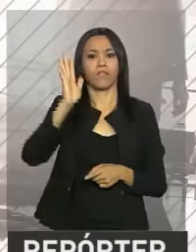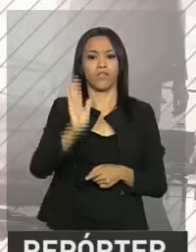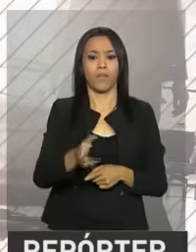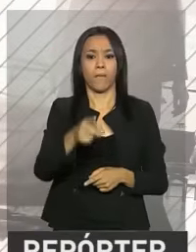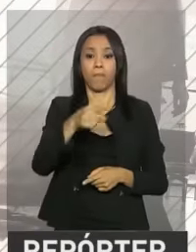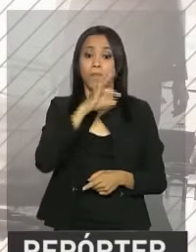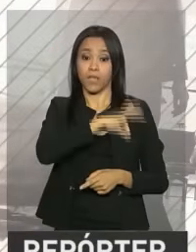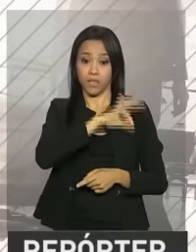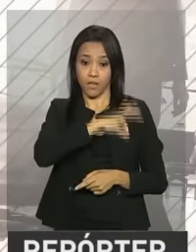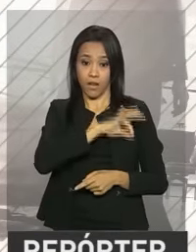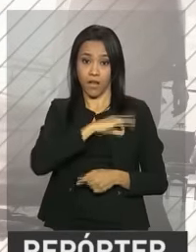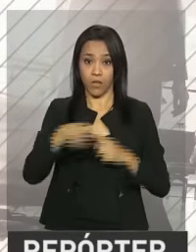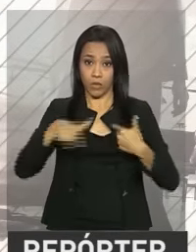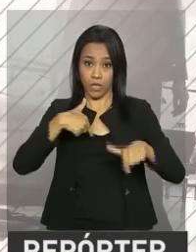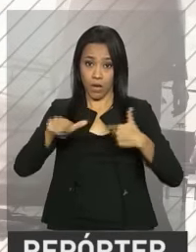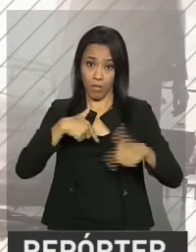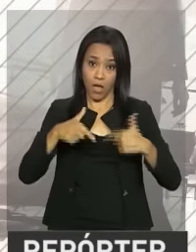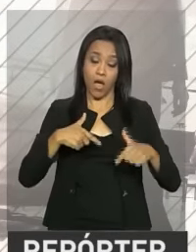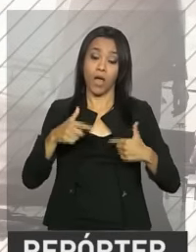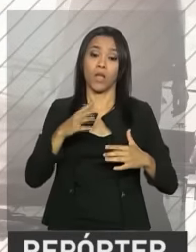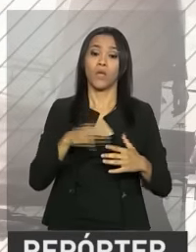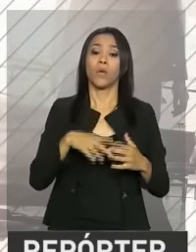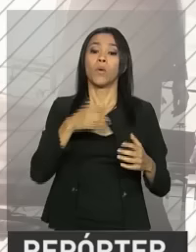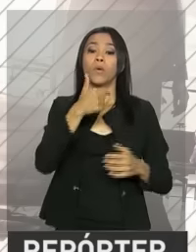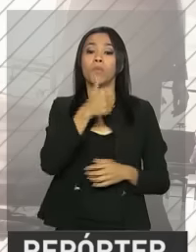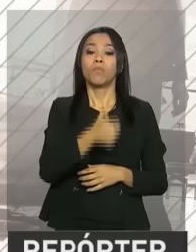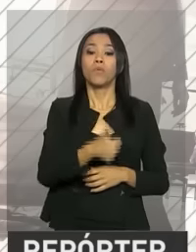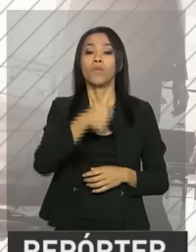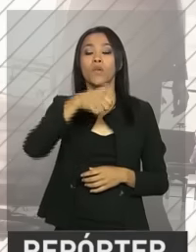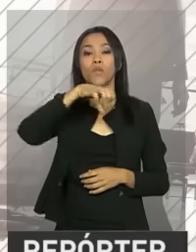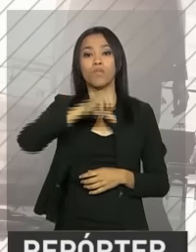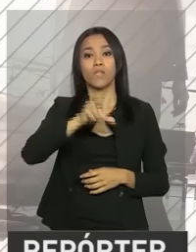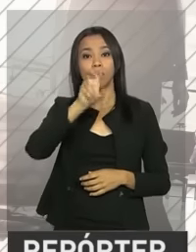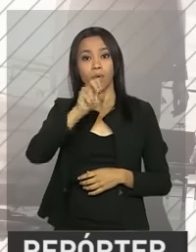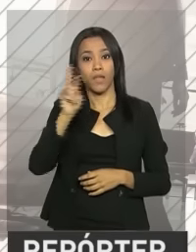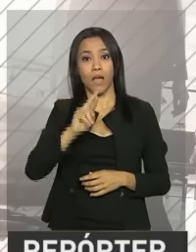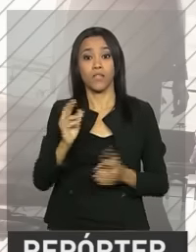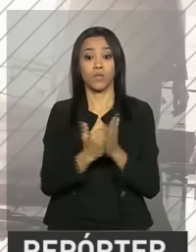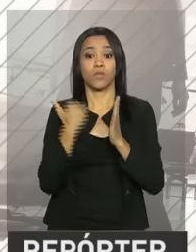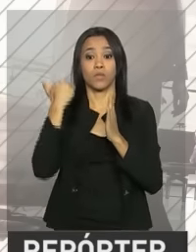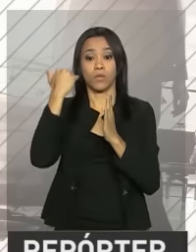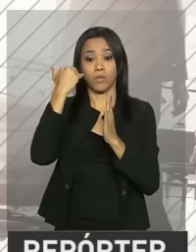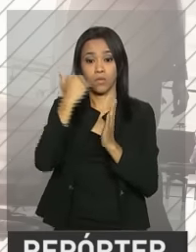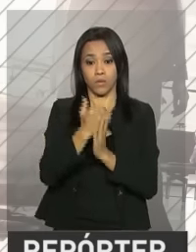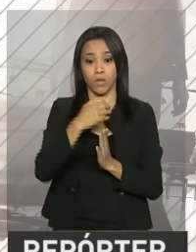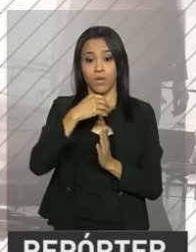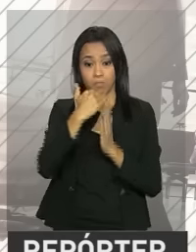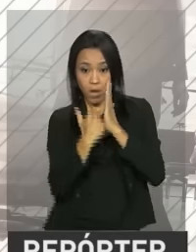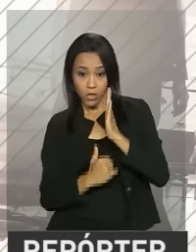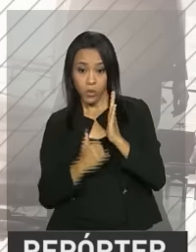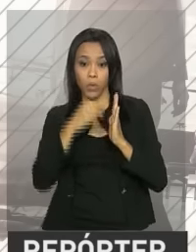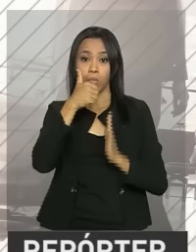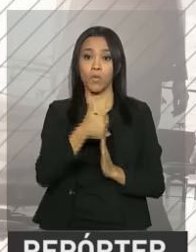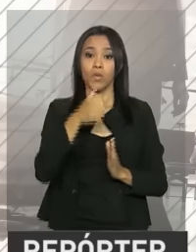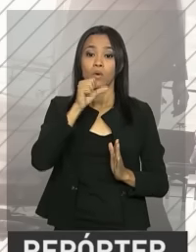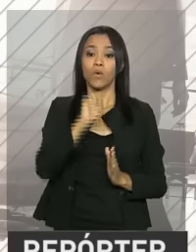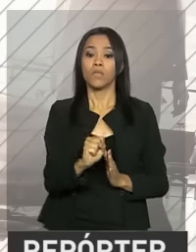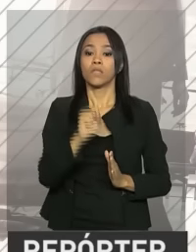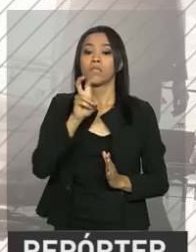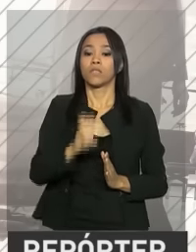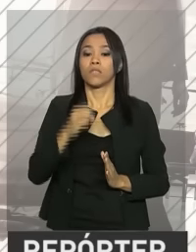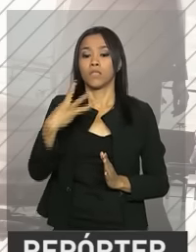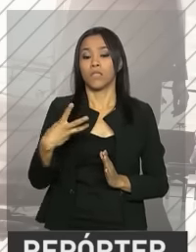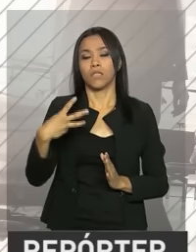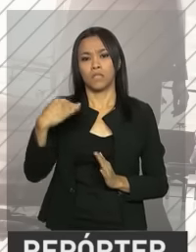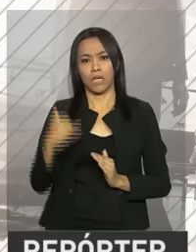renda média do trabalho passou de R$ 1.950 para R$ 1.853, uma queda de